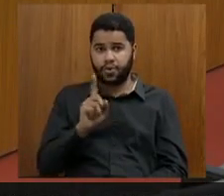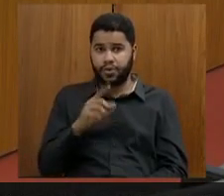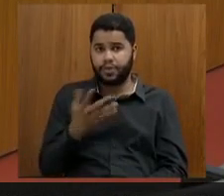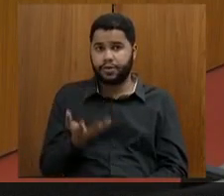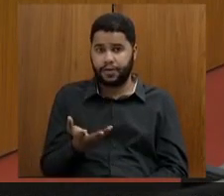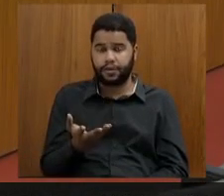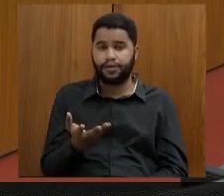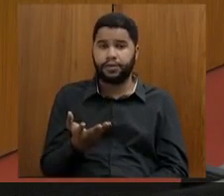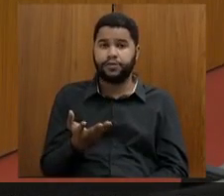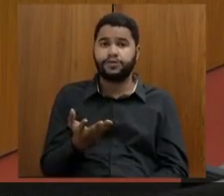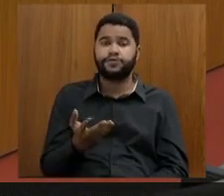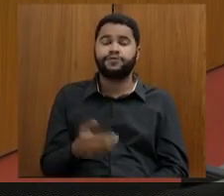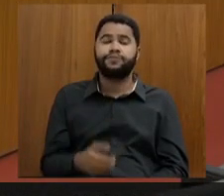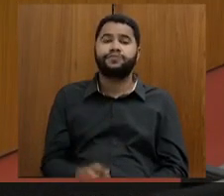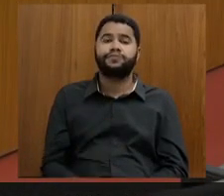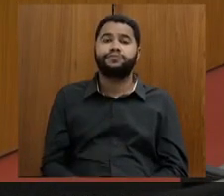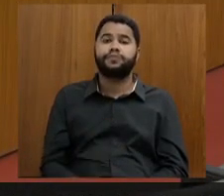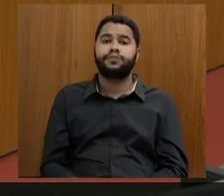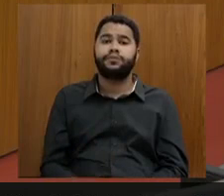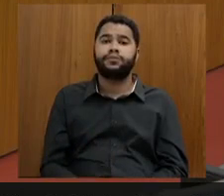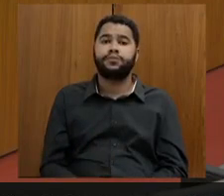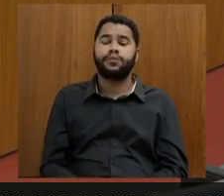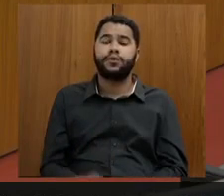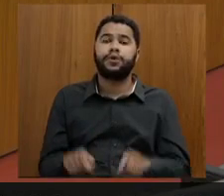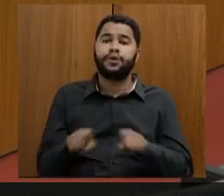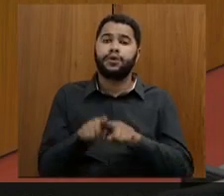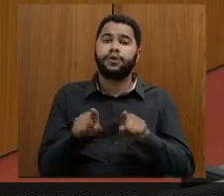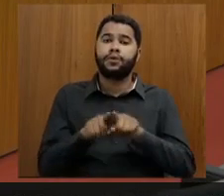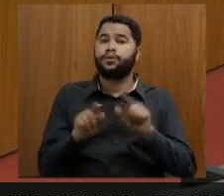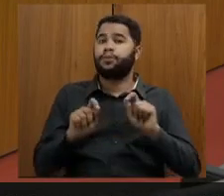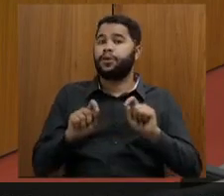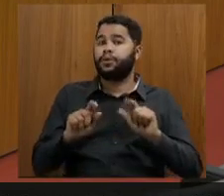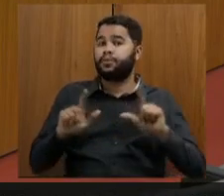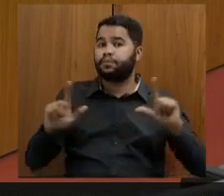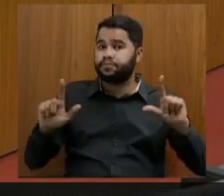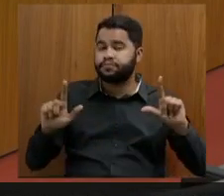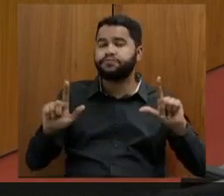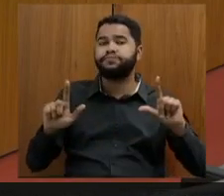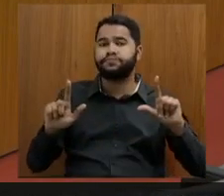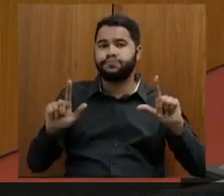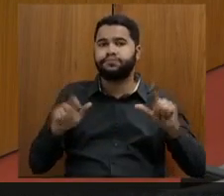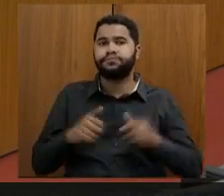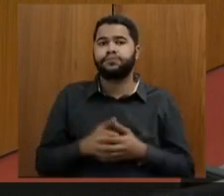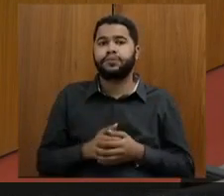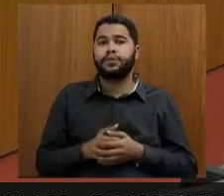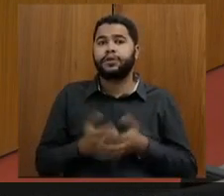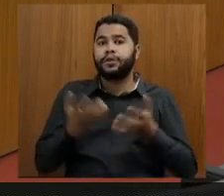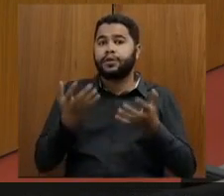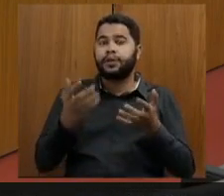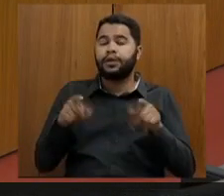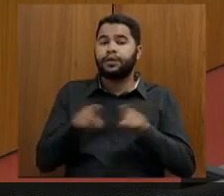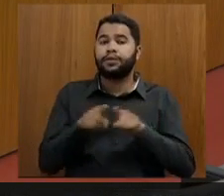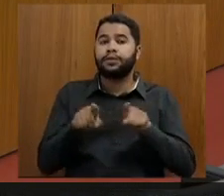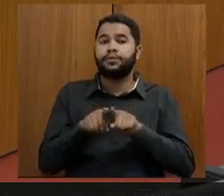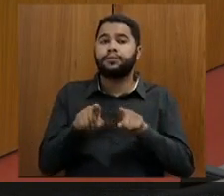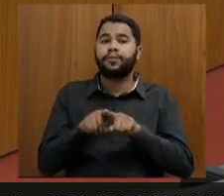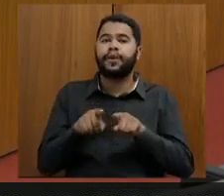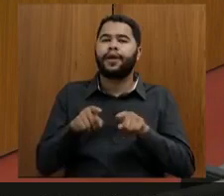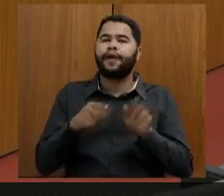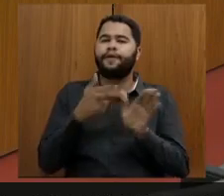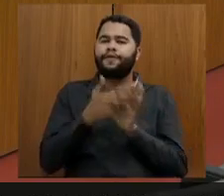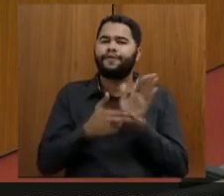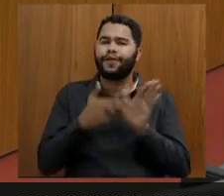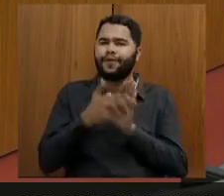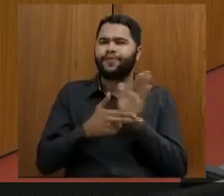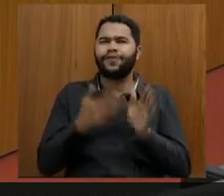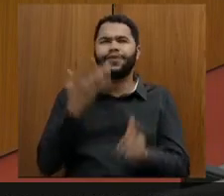e nessa nessa linha senhor de ampliar isso a gente a gente quer ampliar também nas ferrovias tivemos